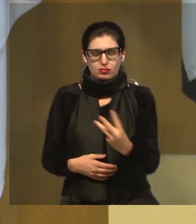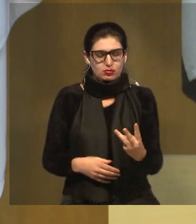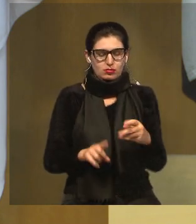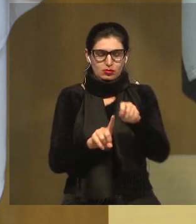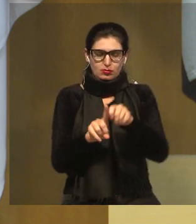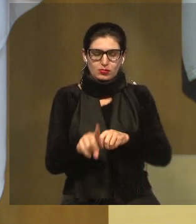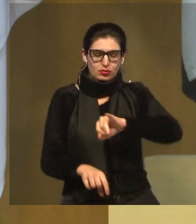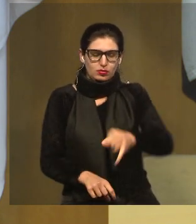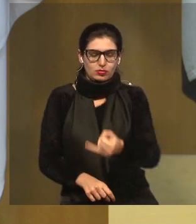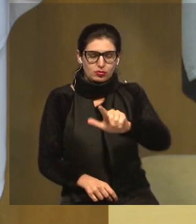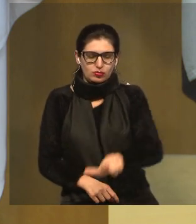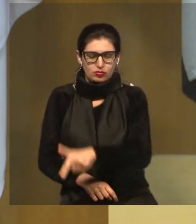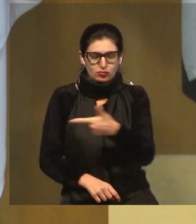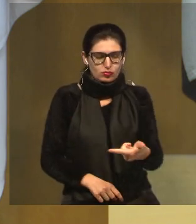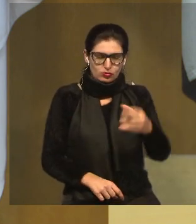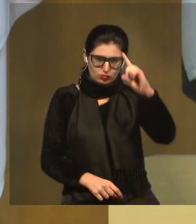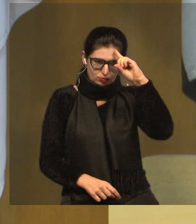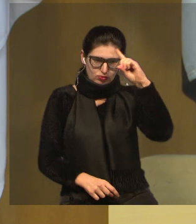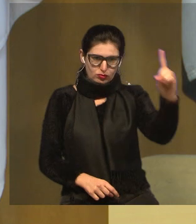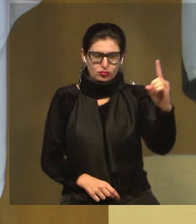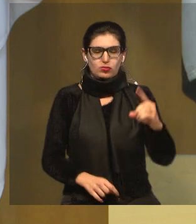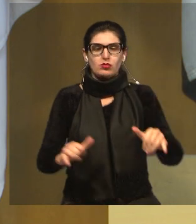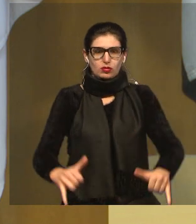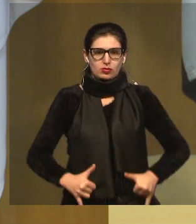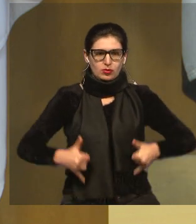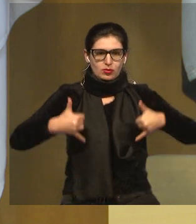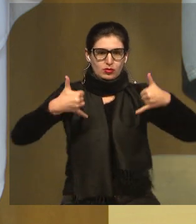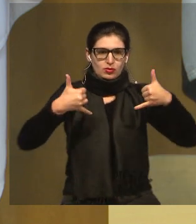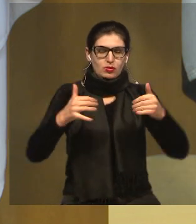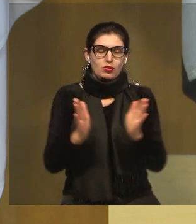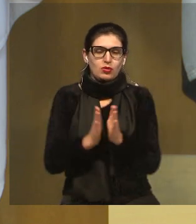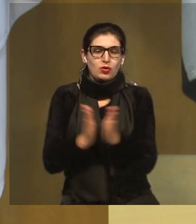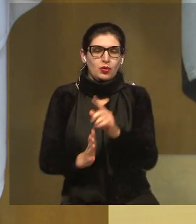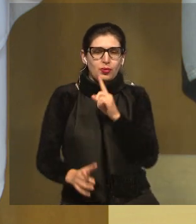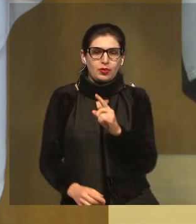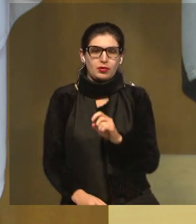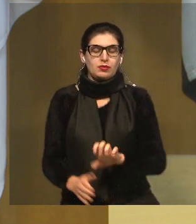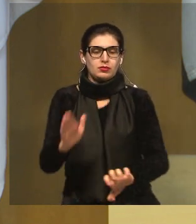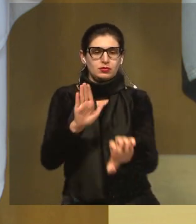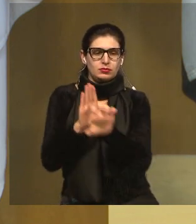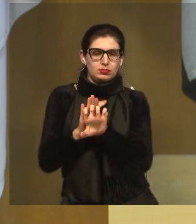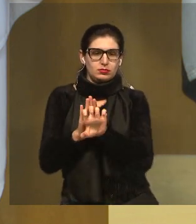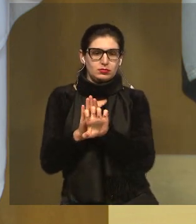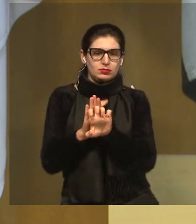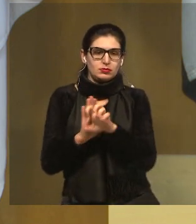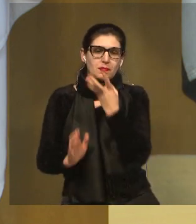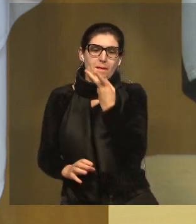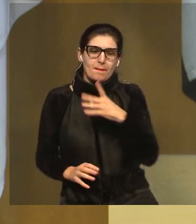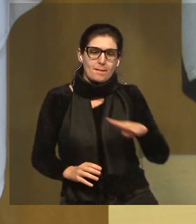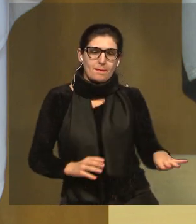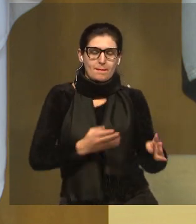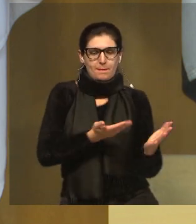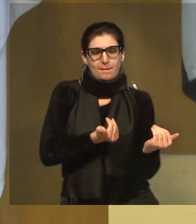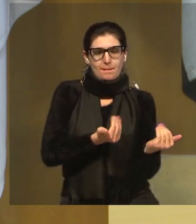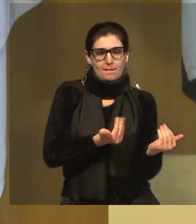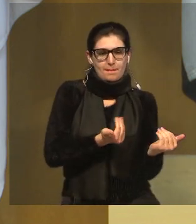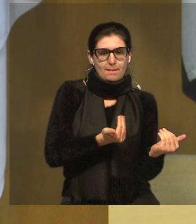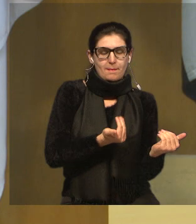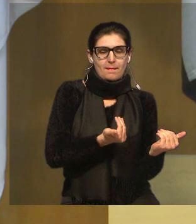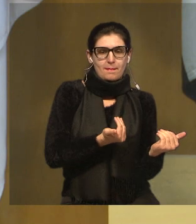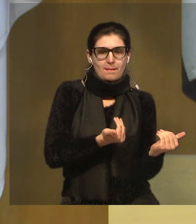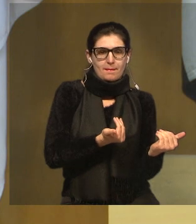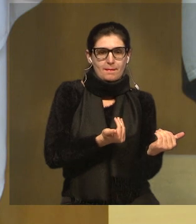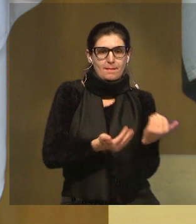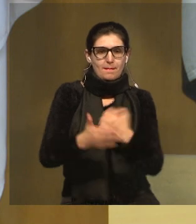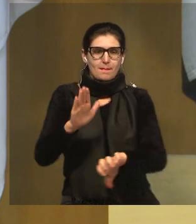julho, data em que se comemora o aniversário do ECA, o Estatuto da Criança e do Adolescente, do ECA, na